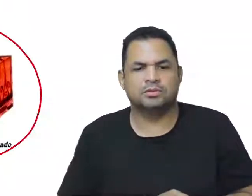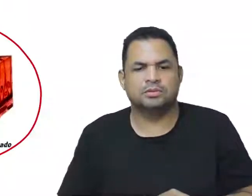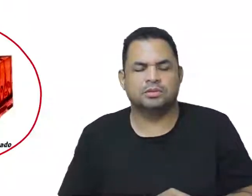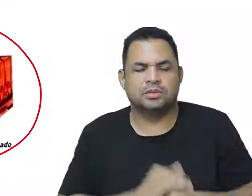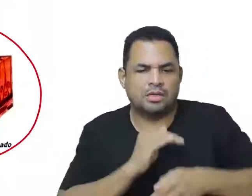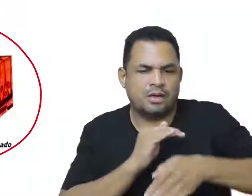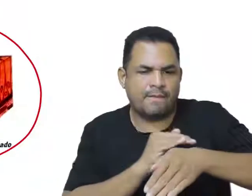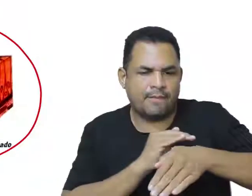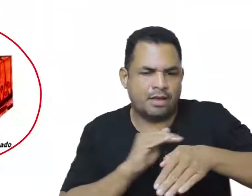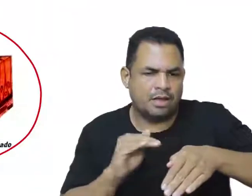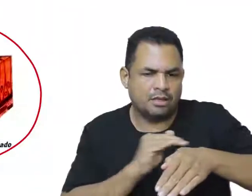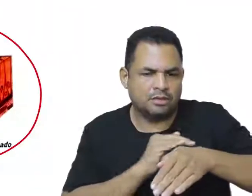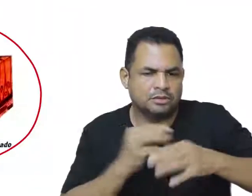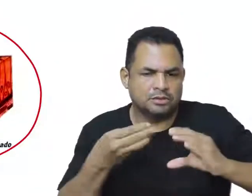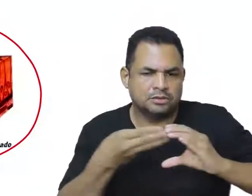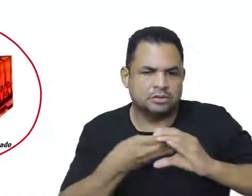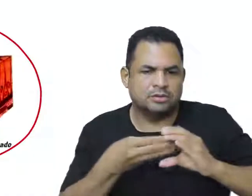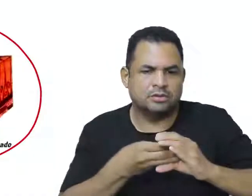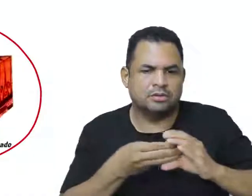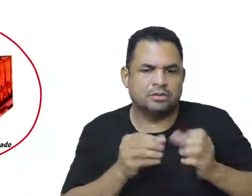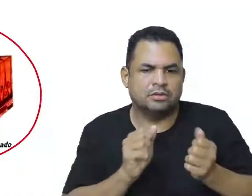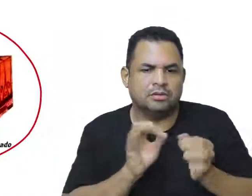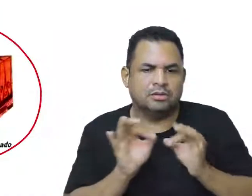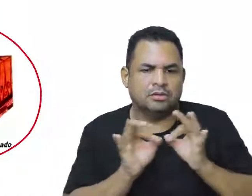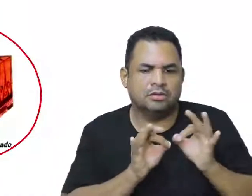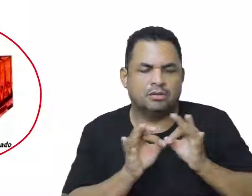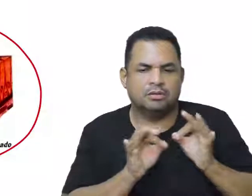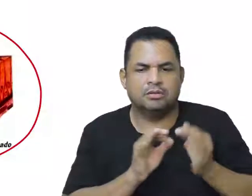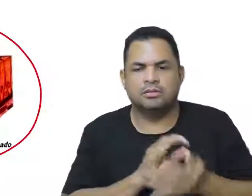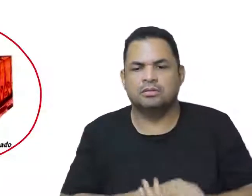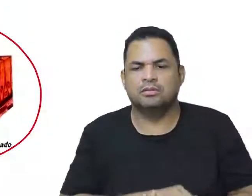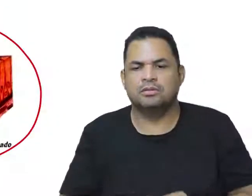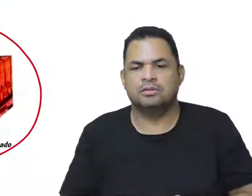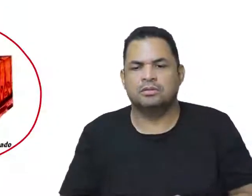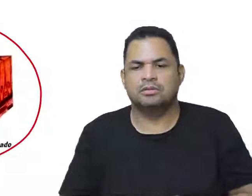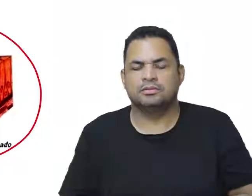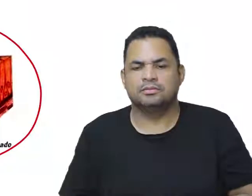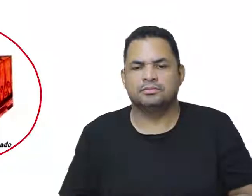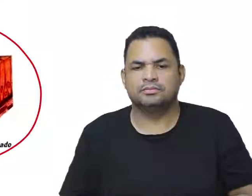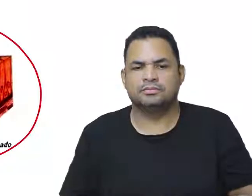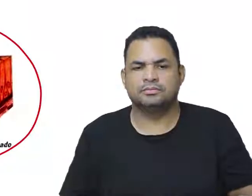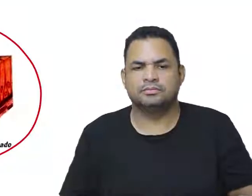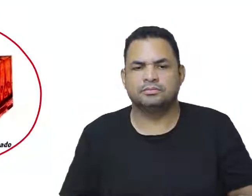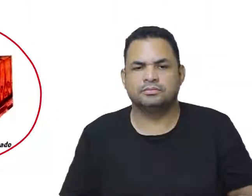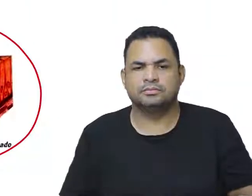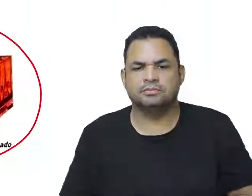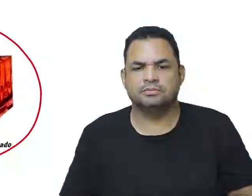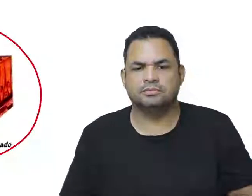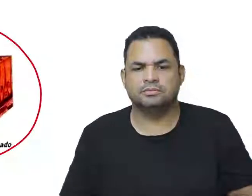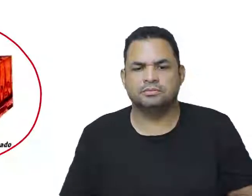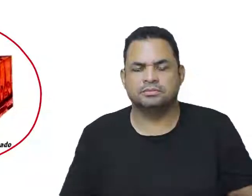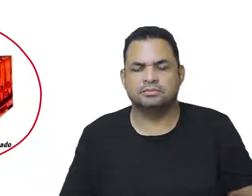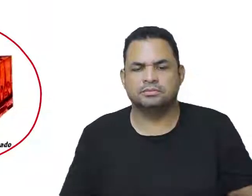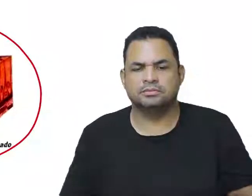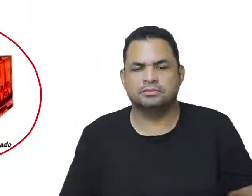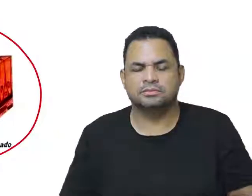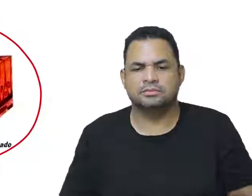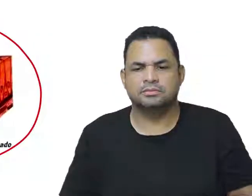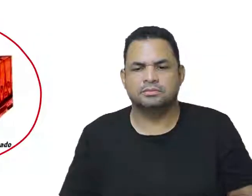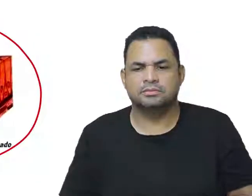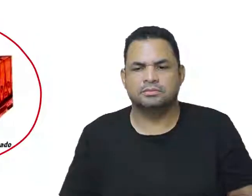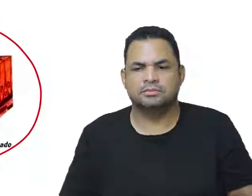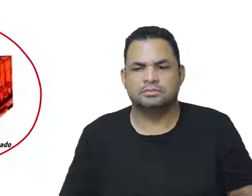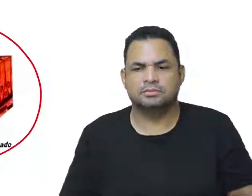de células mais regulares, mas também tem lá seus pavimentos, né, que chamam eles de